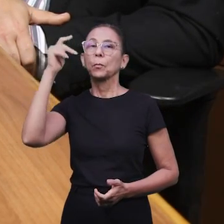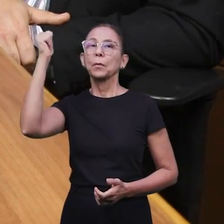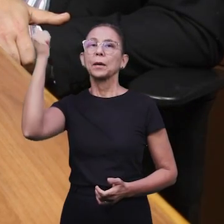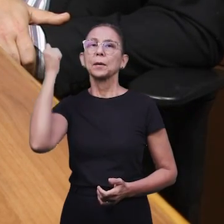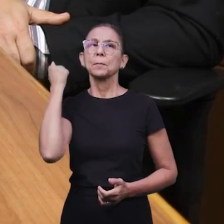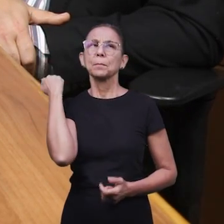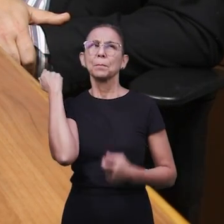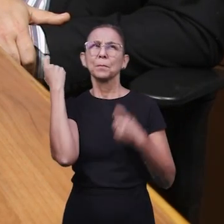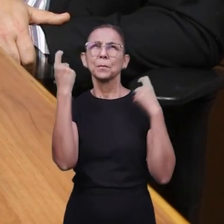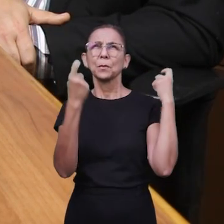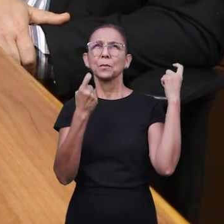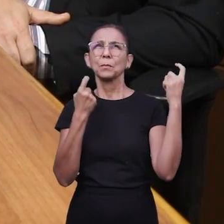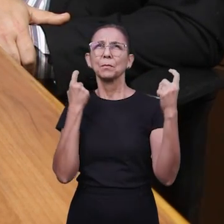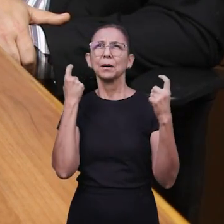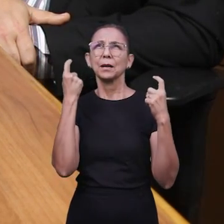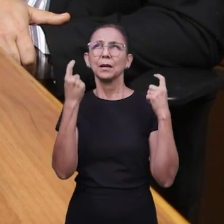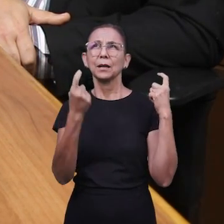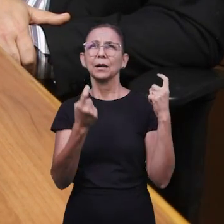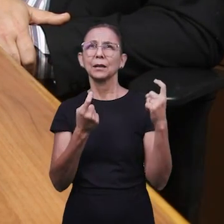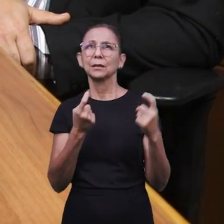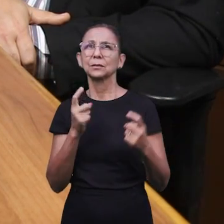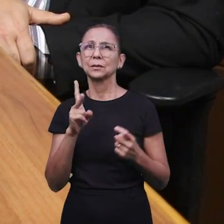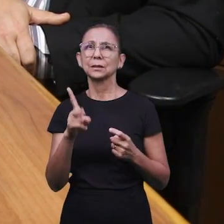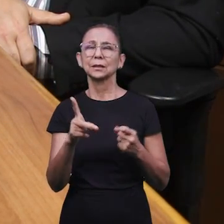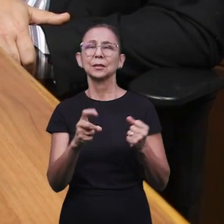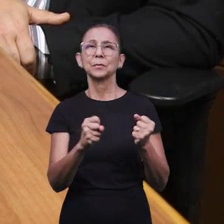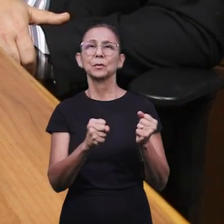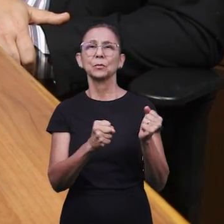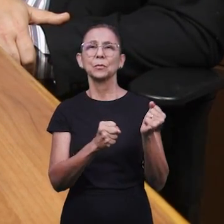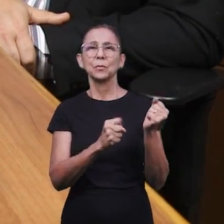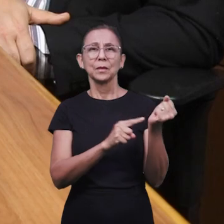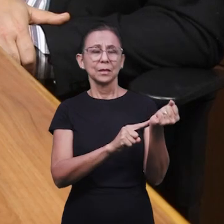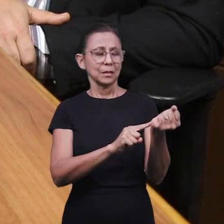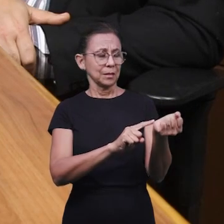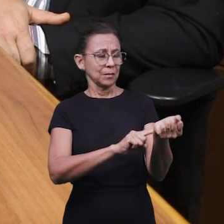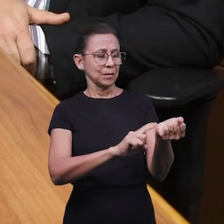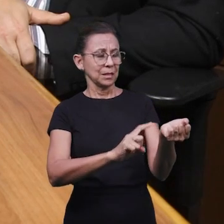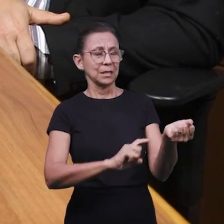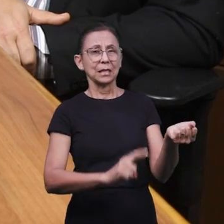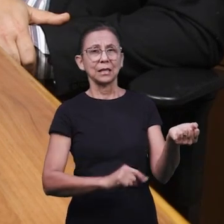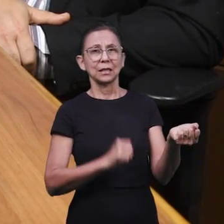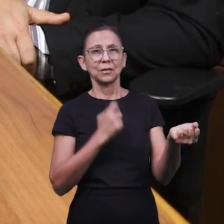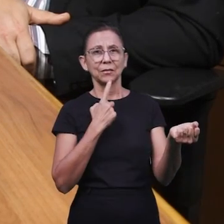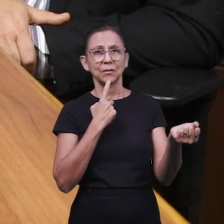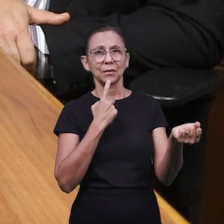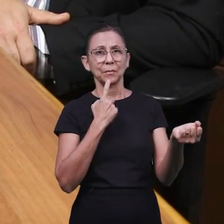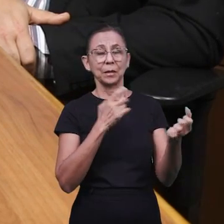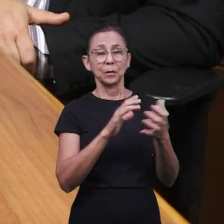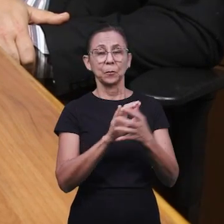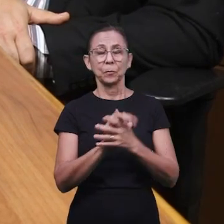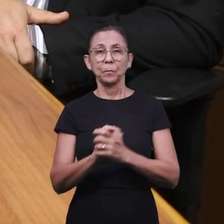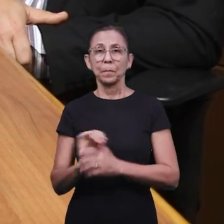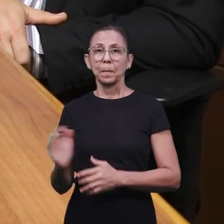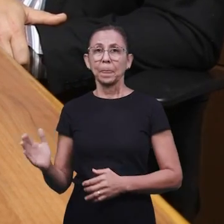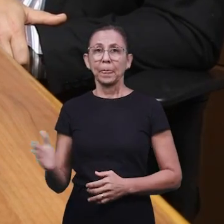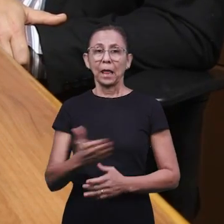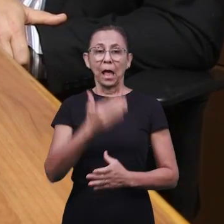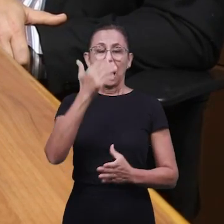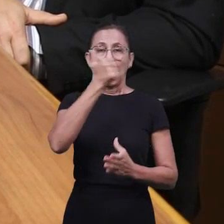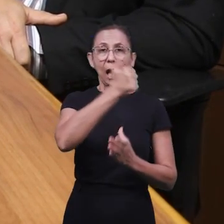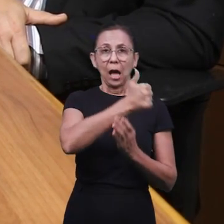texto exatamente quando Abraão chama Eliezer, que era o mordomo